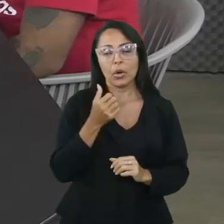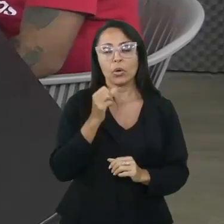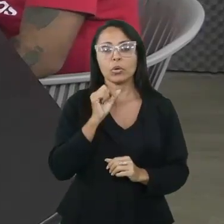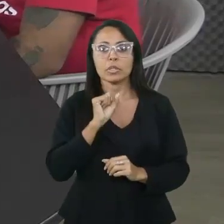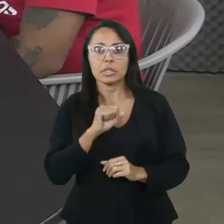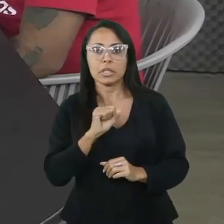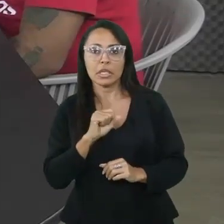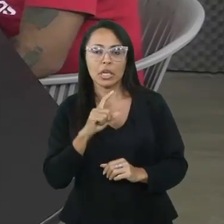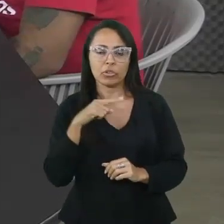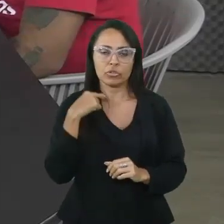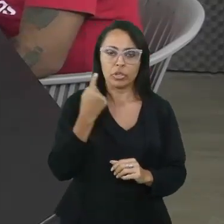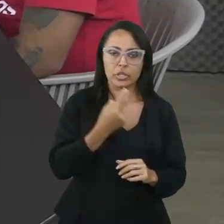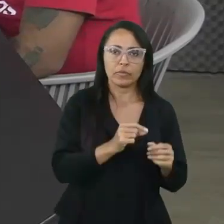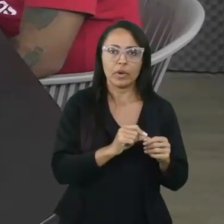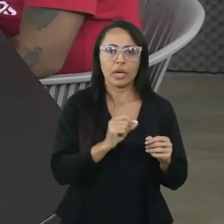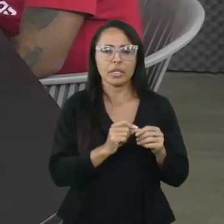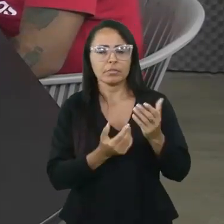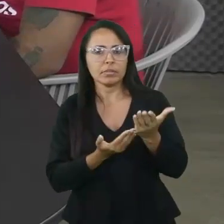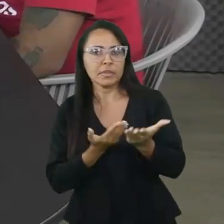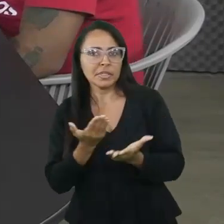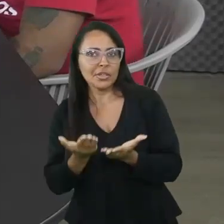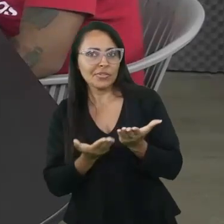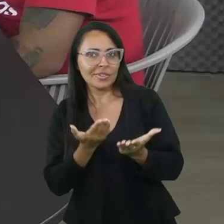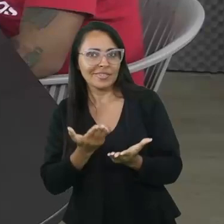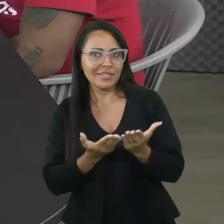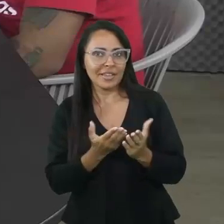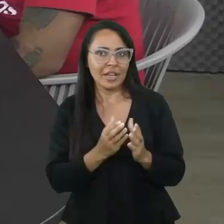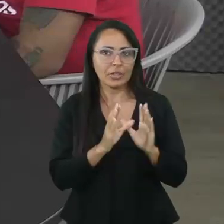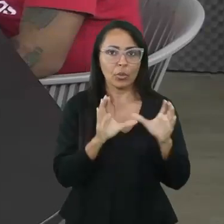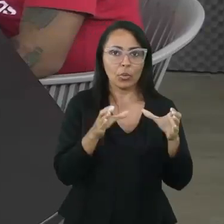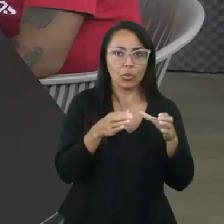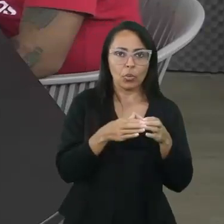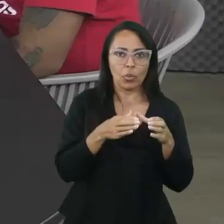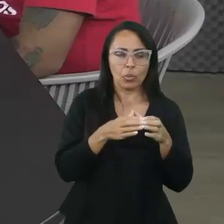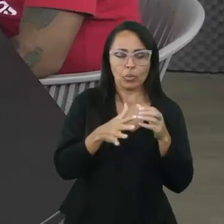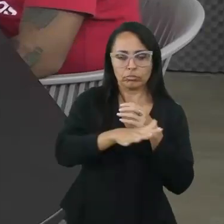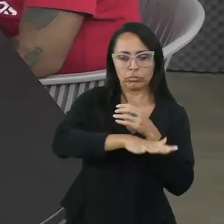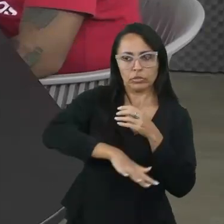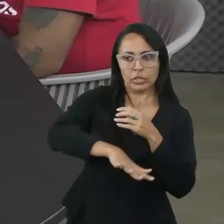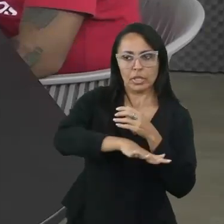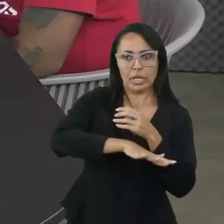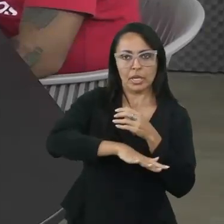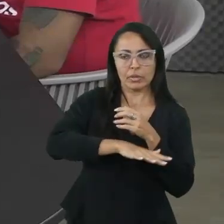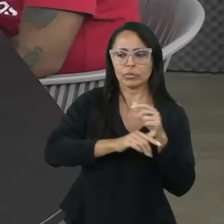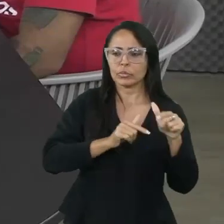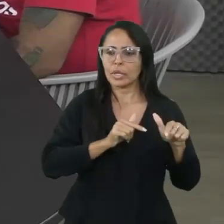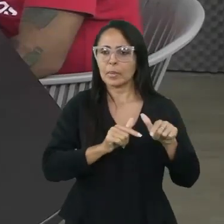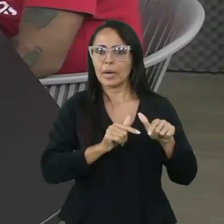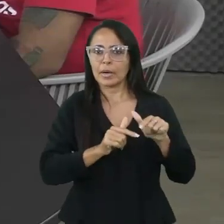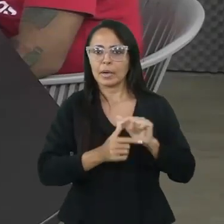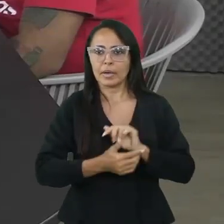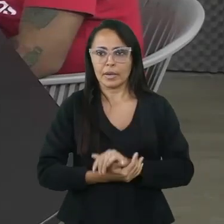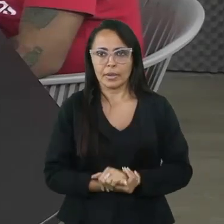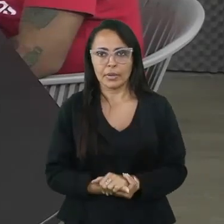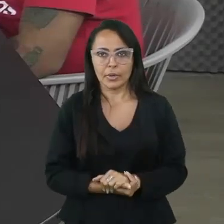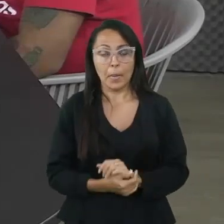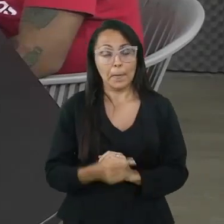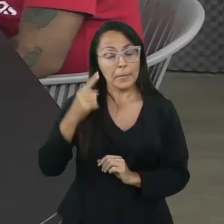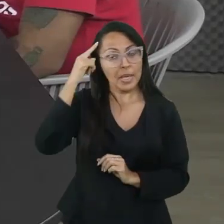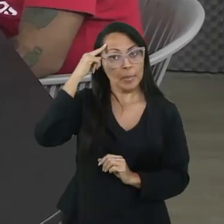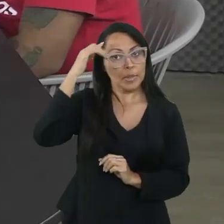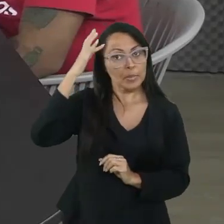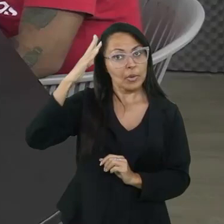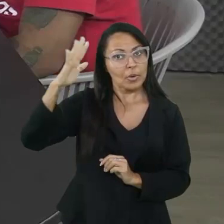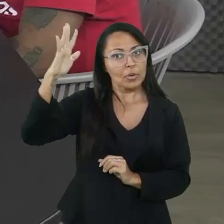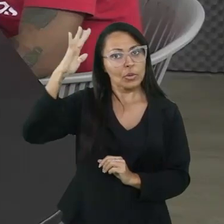fazer é servir a comunidade em que a gente está inserido. Na minha cabeça, né, o meu sonho é que